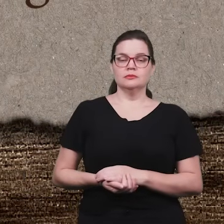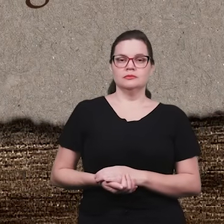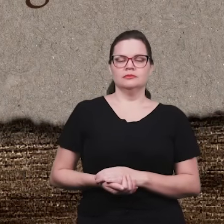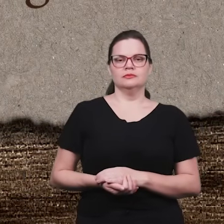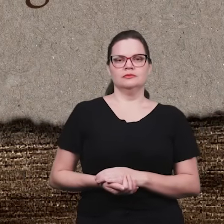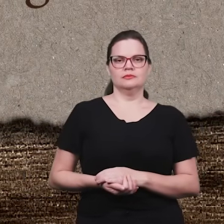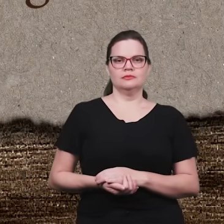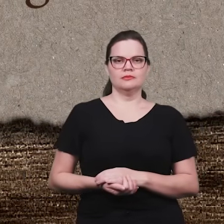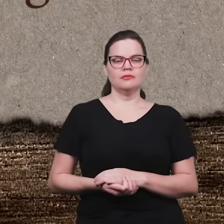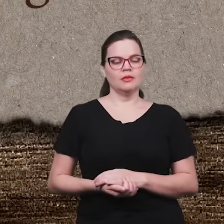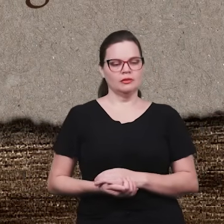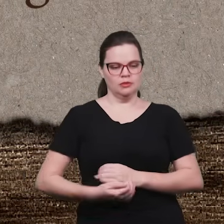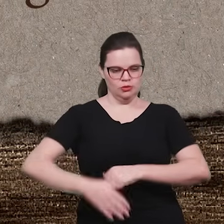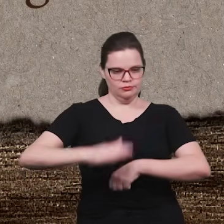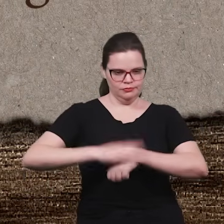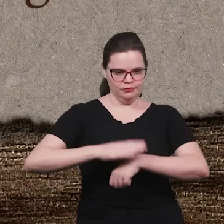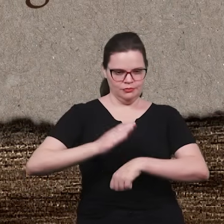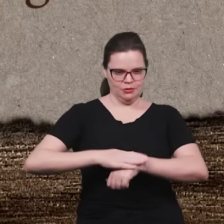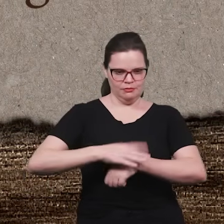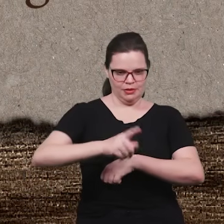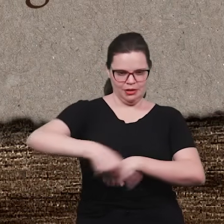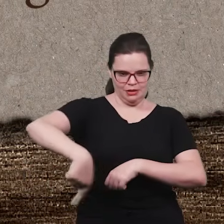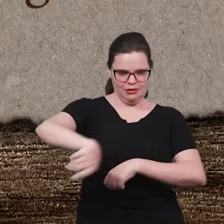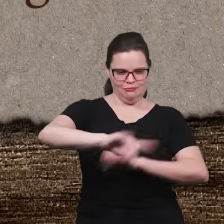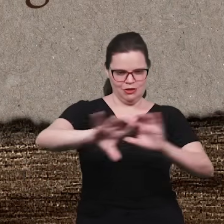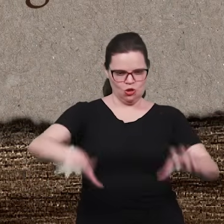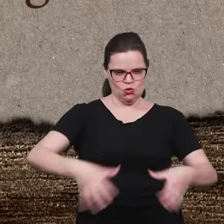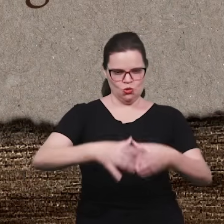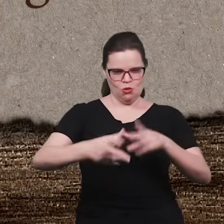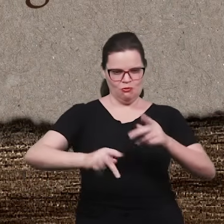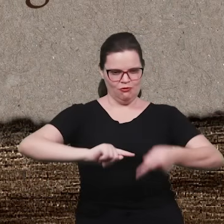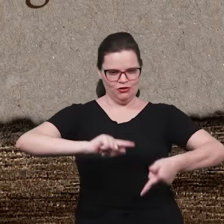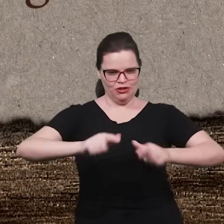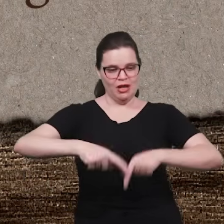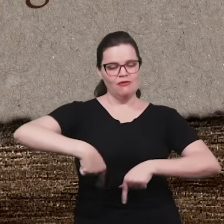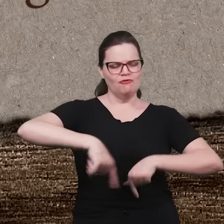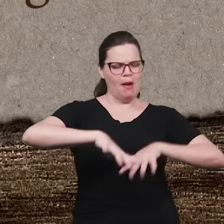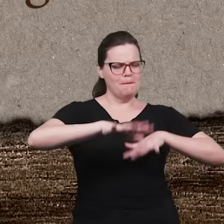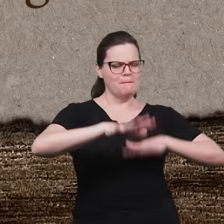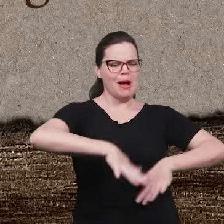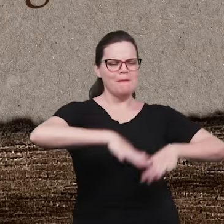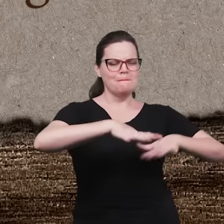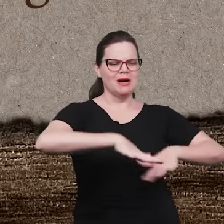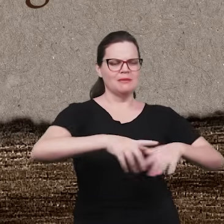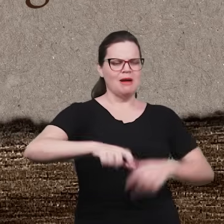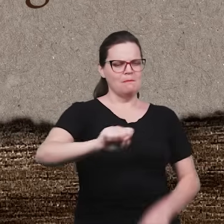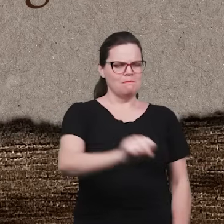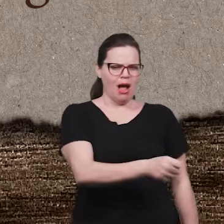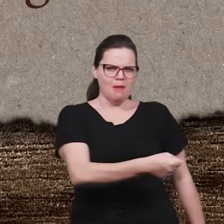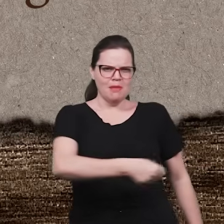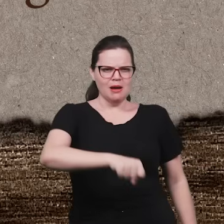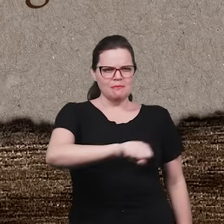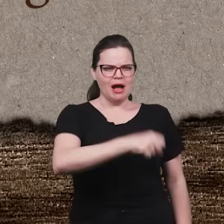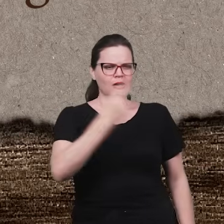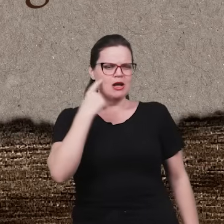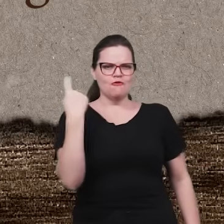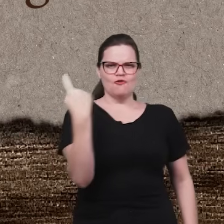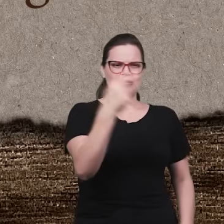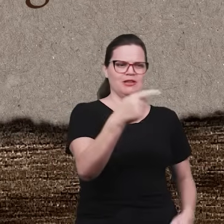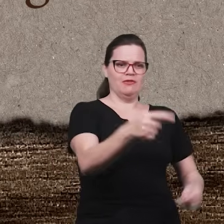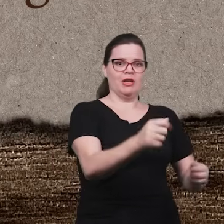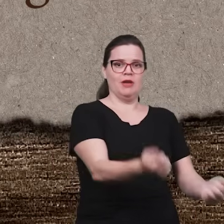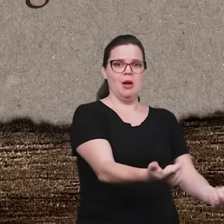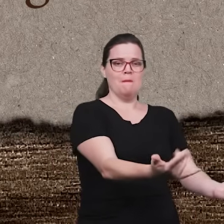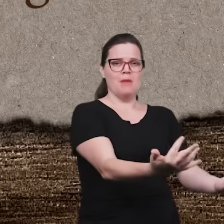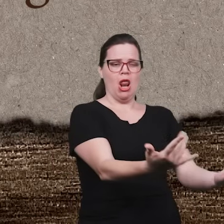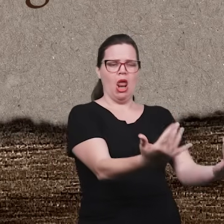Quando saíres à peleja contra teus inimigos, e vires cavalos e carros e povo maior